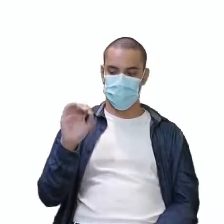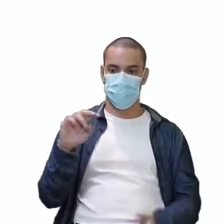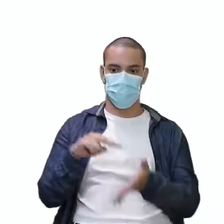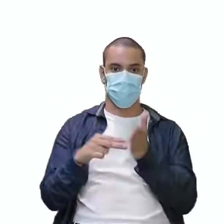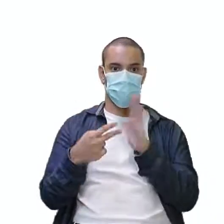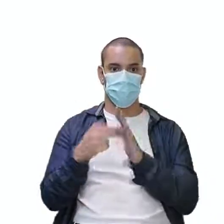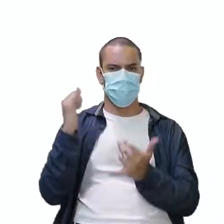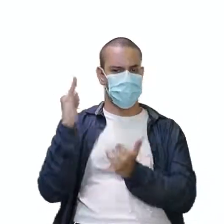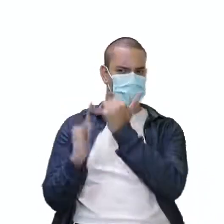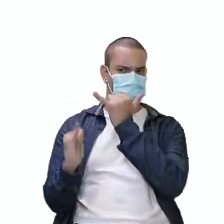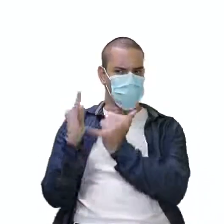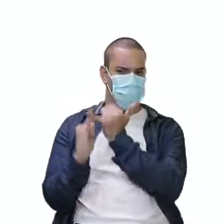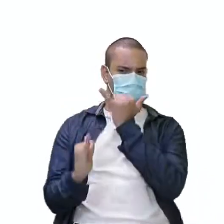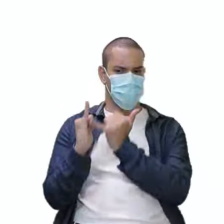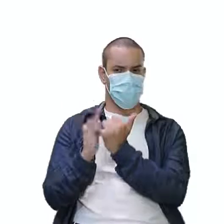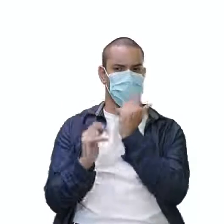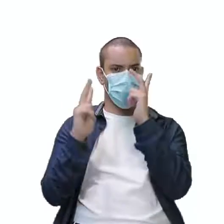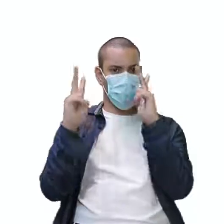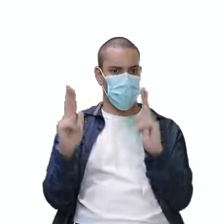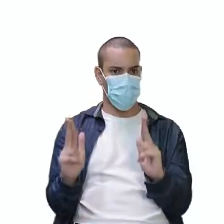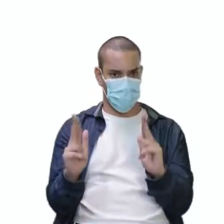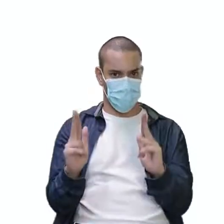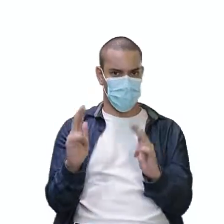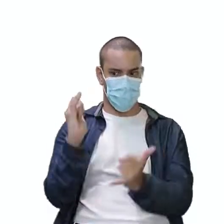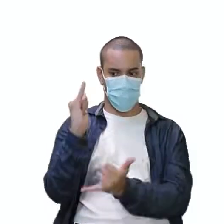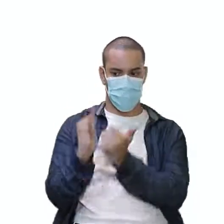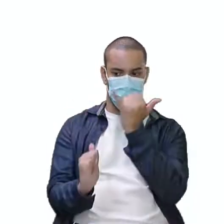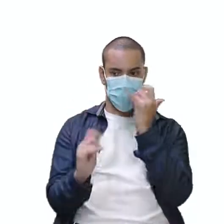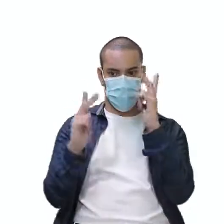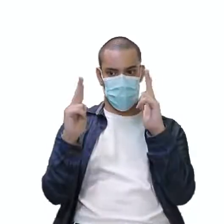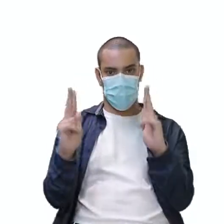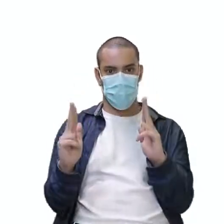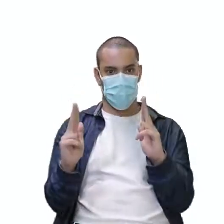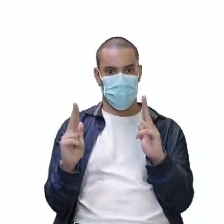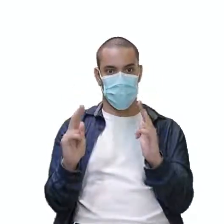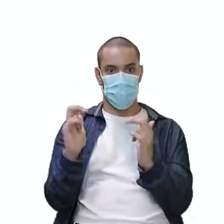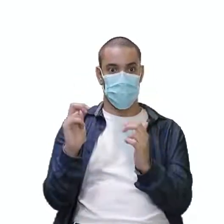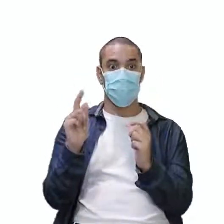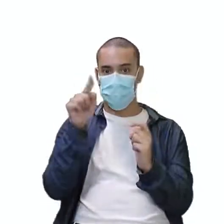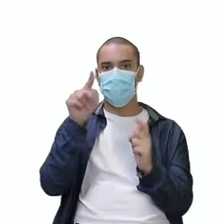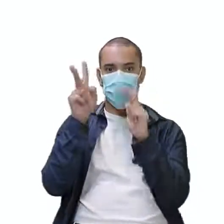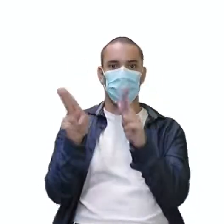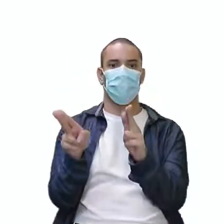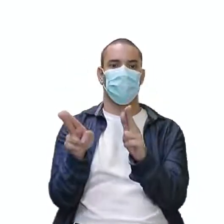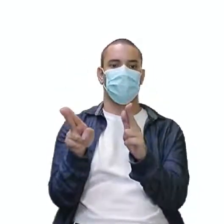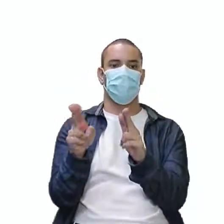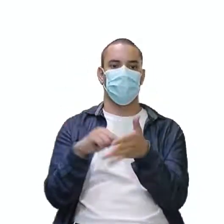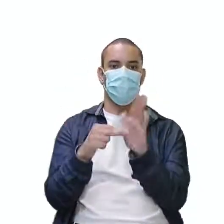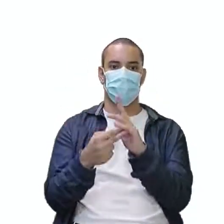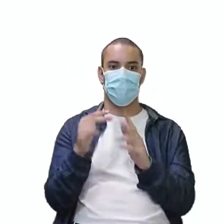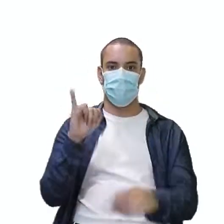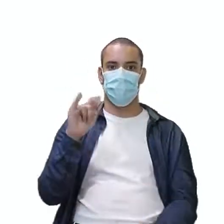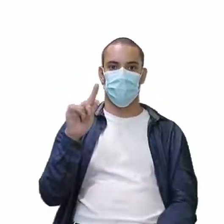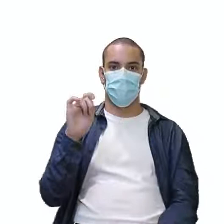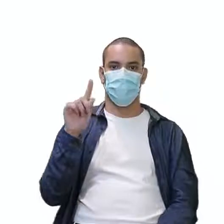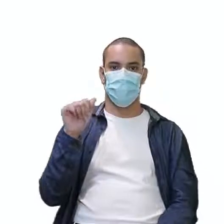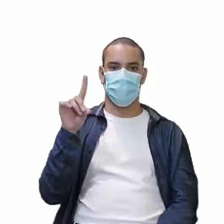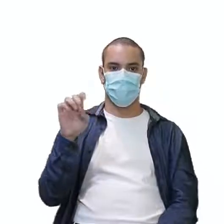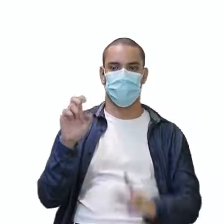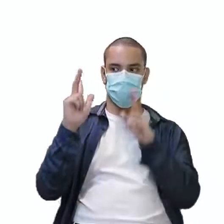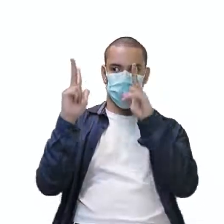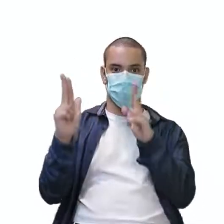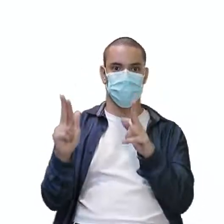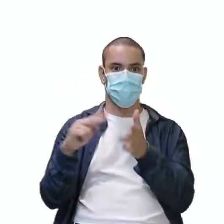coisa similar, uma igualdade, né? Na verdade, não é similar, é uma igualdade mesmo. Então, é uma